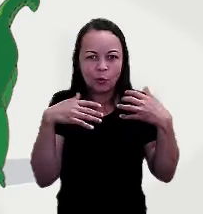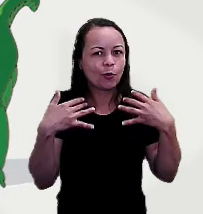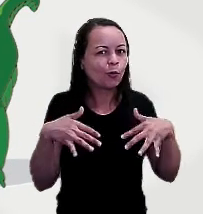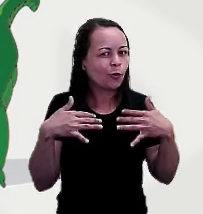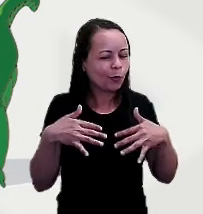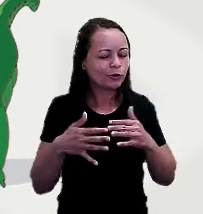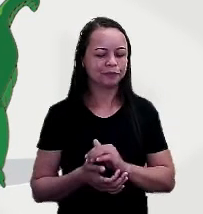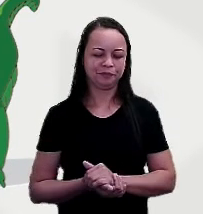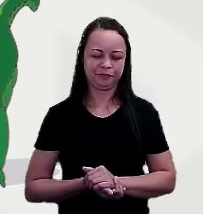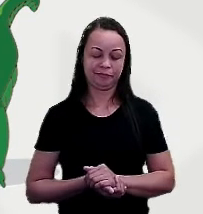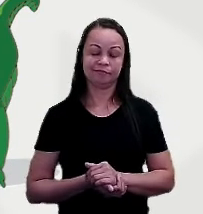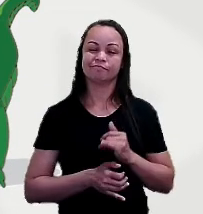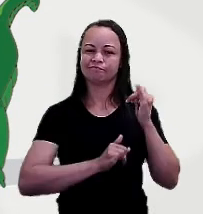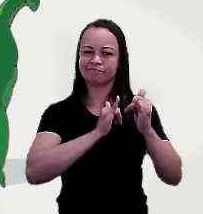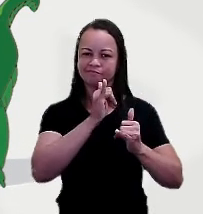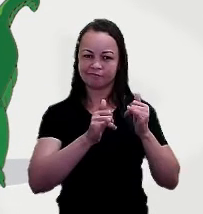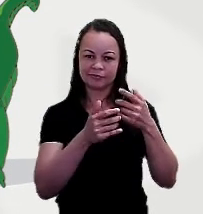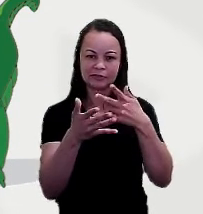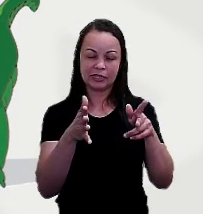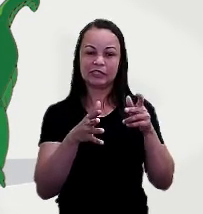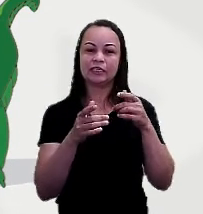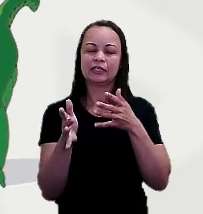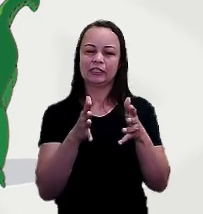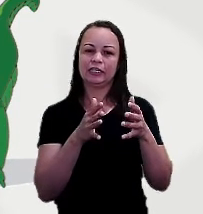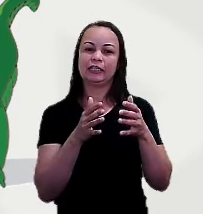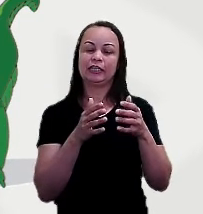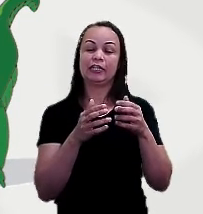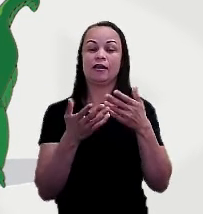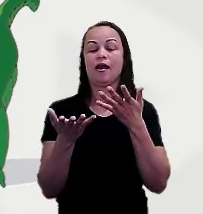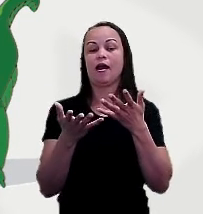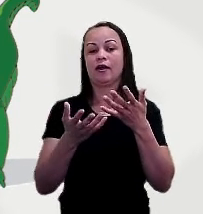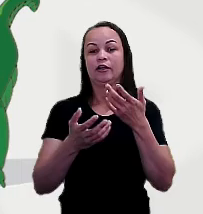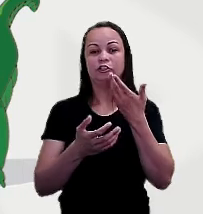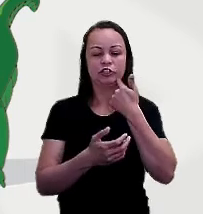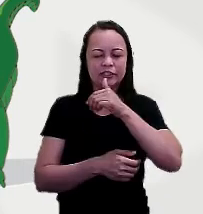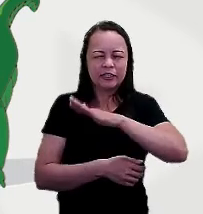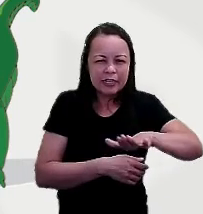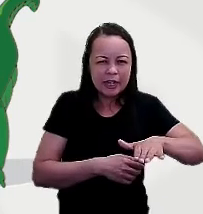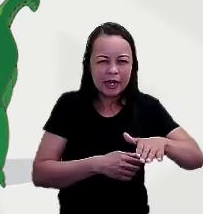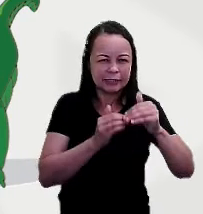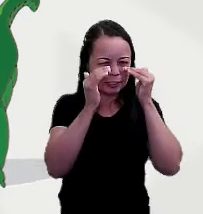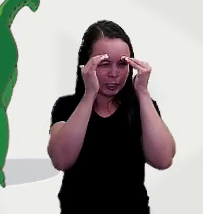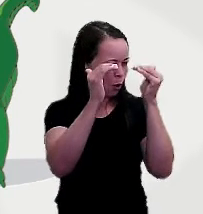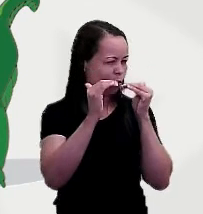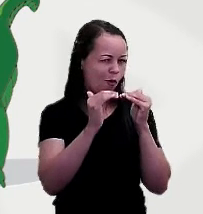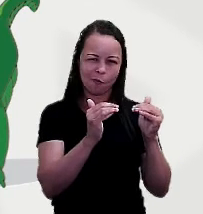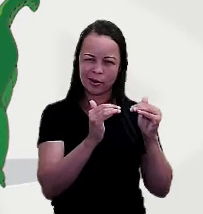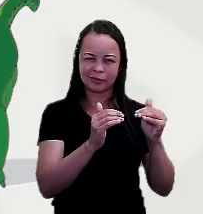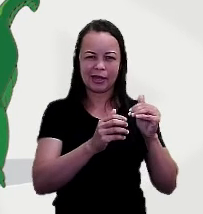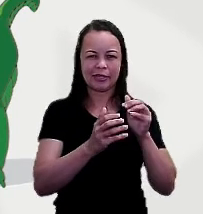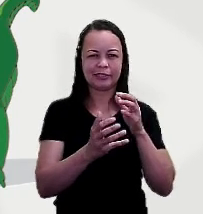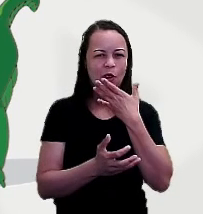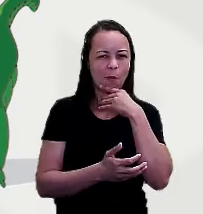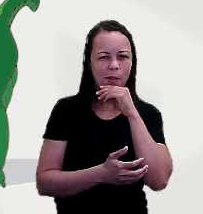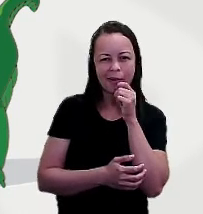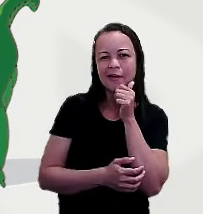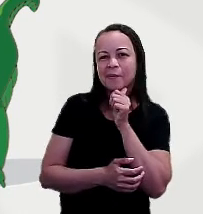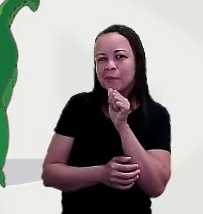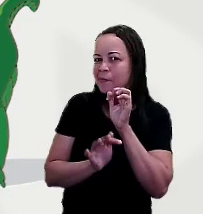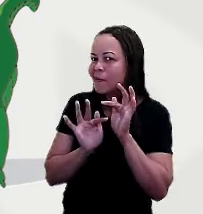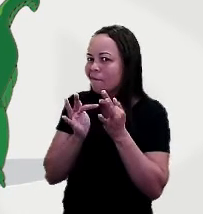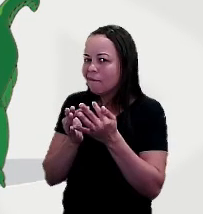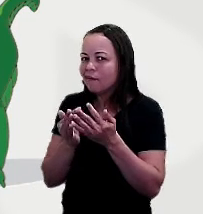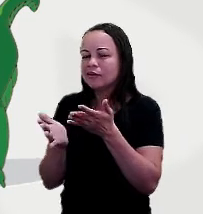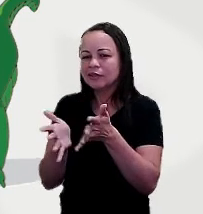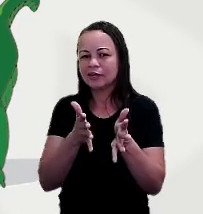Cuca rouba as crianças que desobedecem a seus pais. A Cuca dorme uma noite a cada